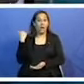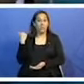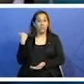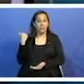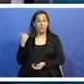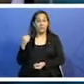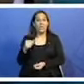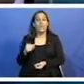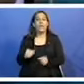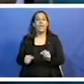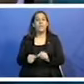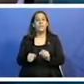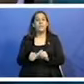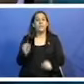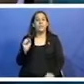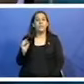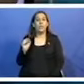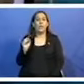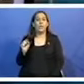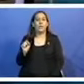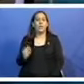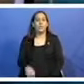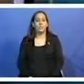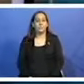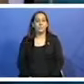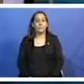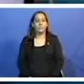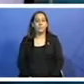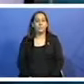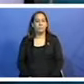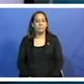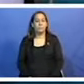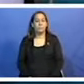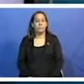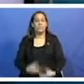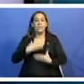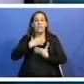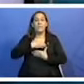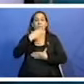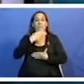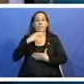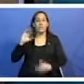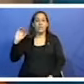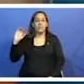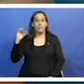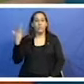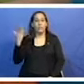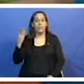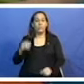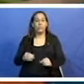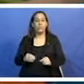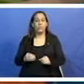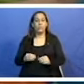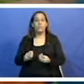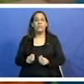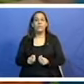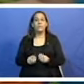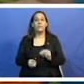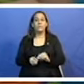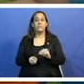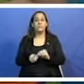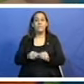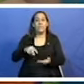convites, ela teve a ideia. Vamos ver onde que isso está escrito? A girafa resolveu dar um baile